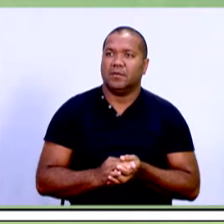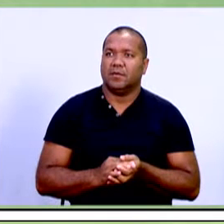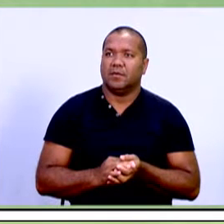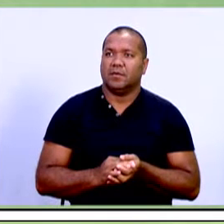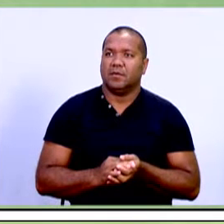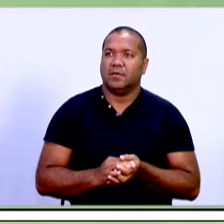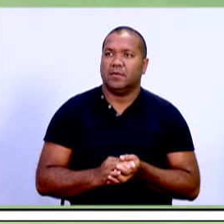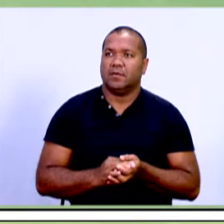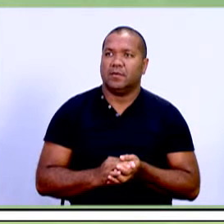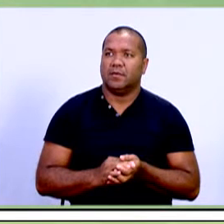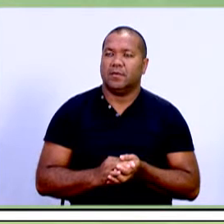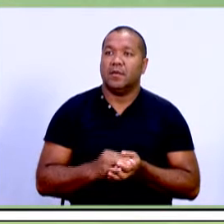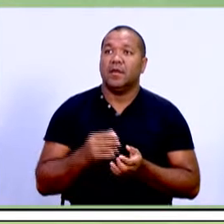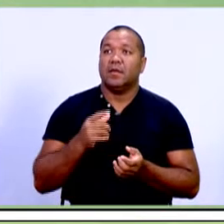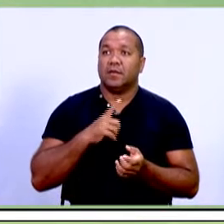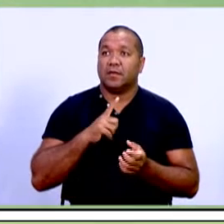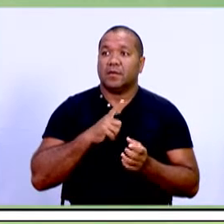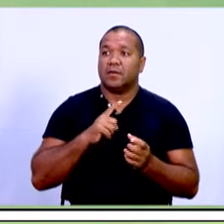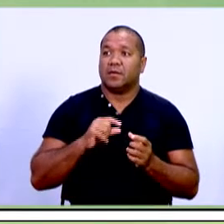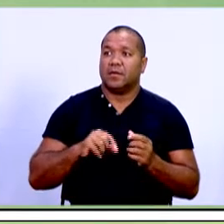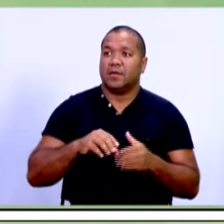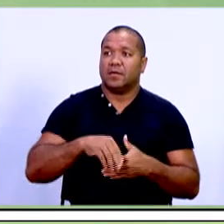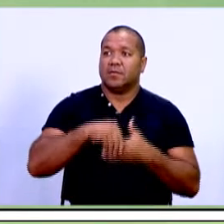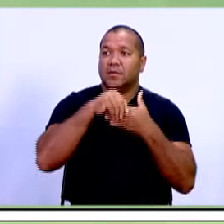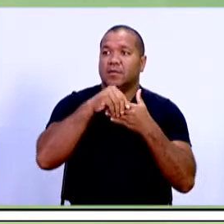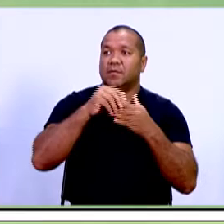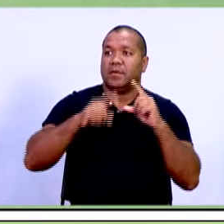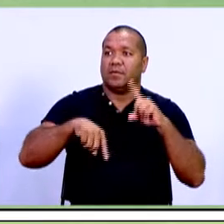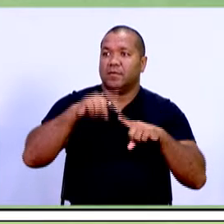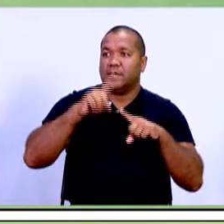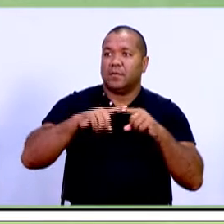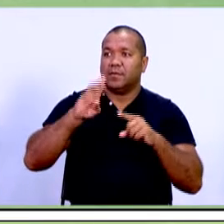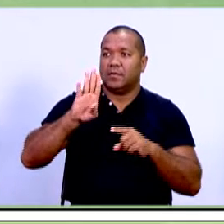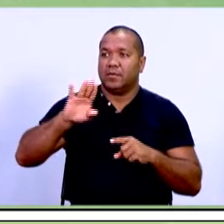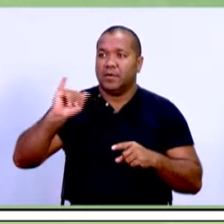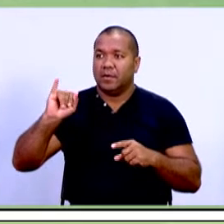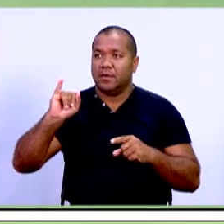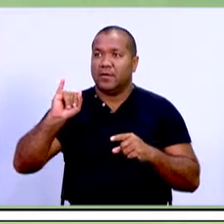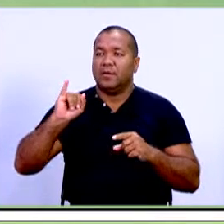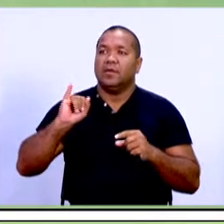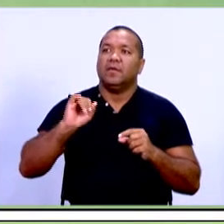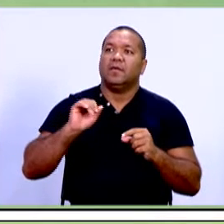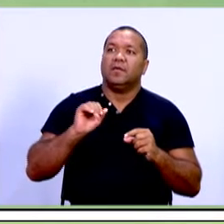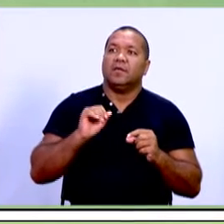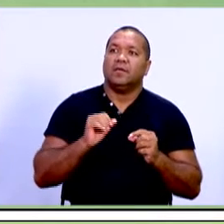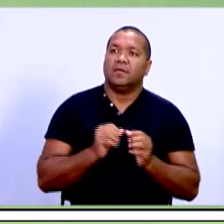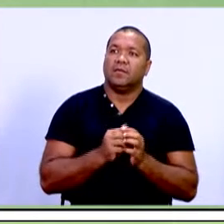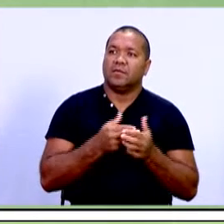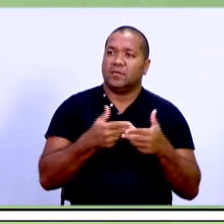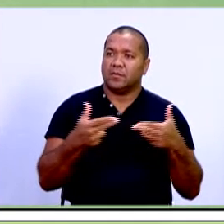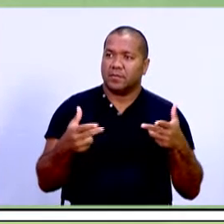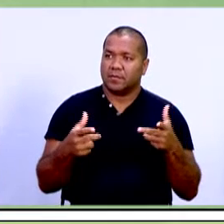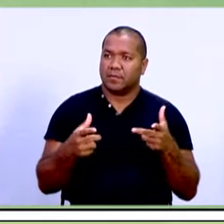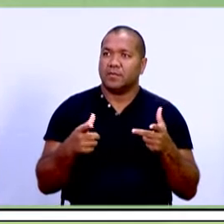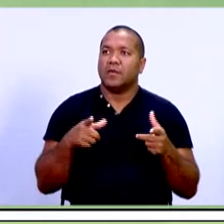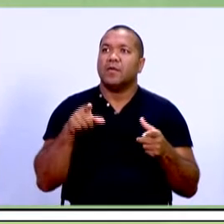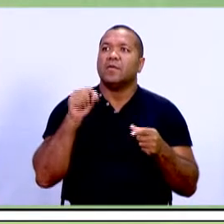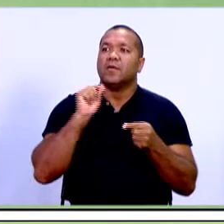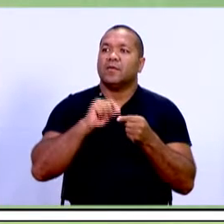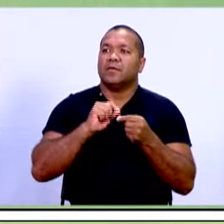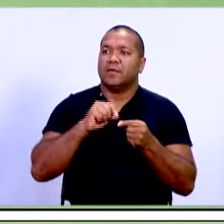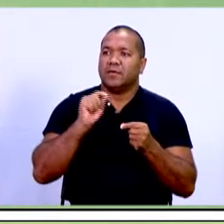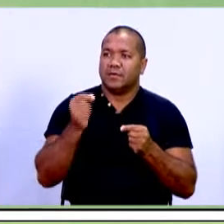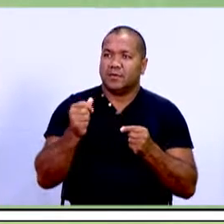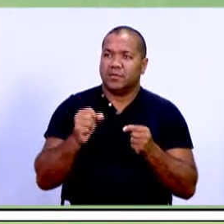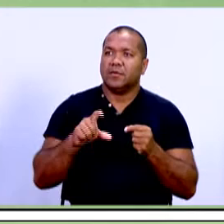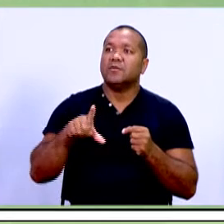que ela tem aqui as principais ferramentas de BI no mercado. Então, para você fazer isso, você tem que primeiro adotar uma